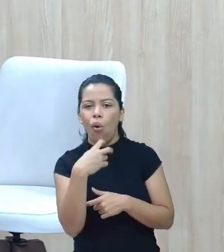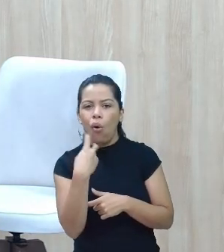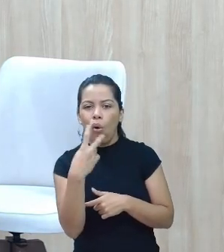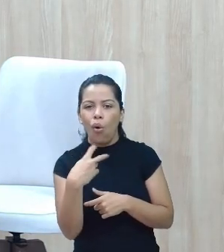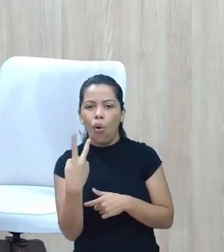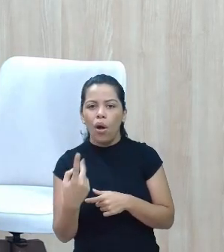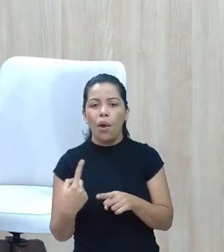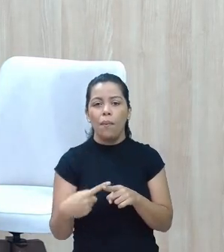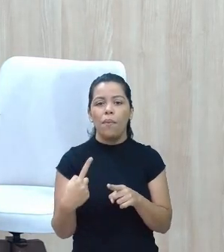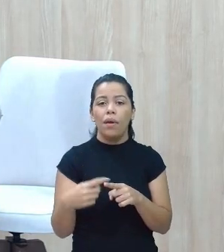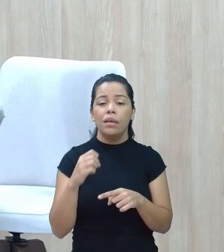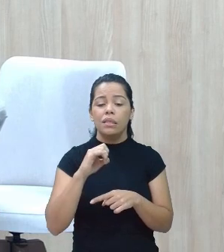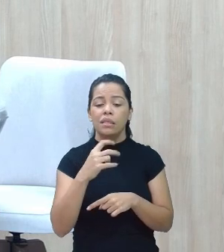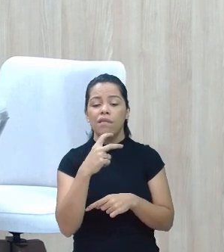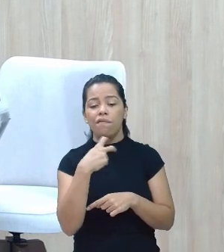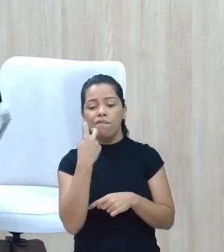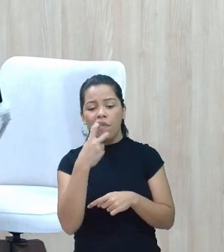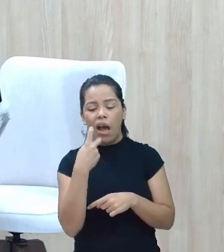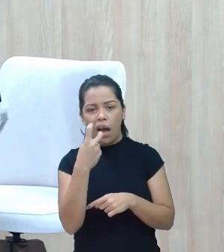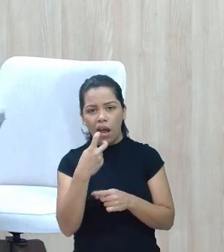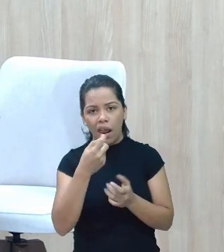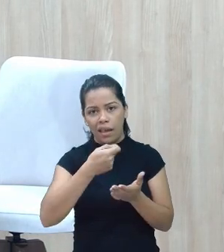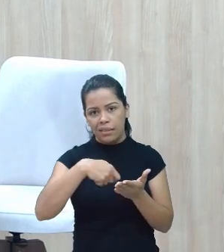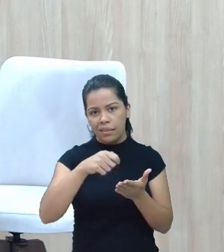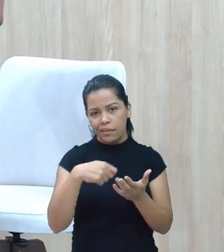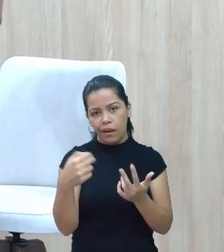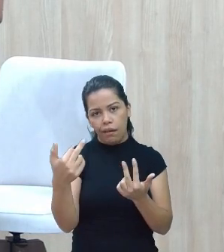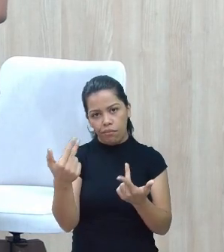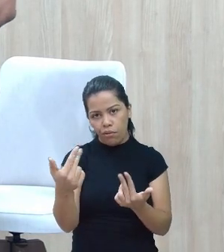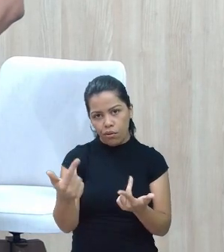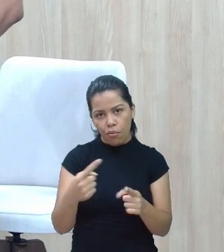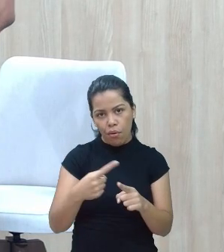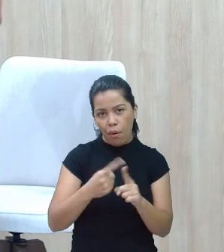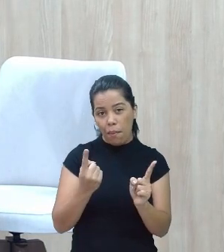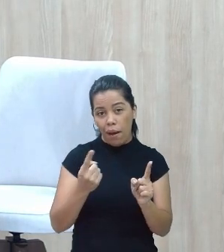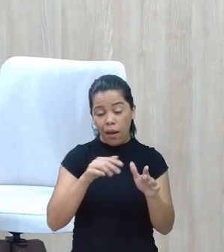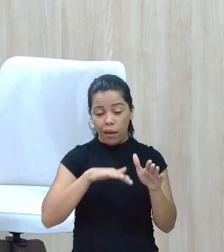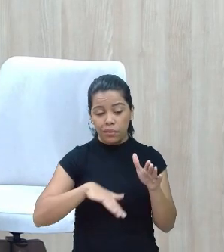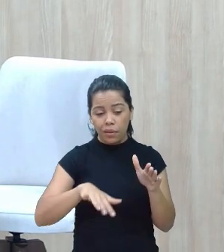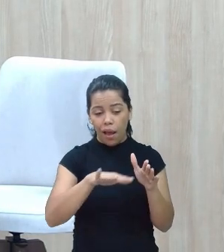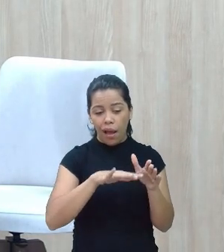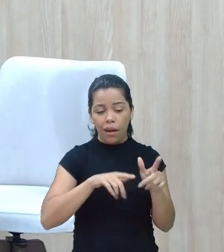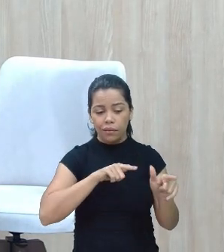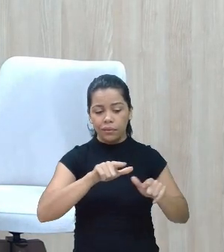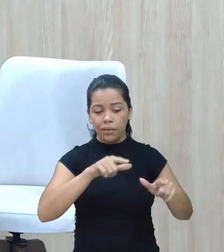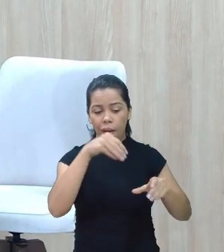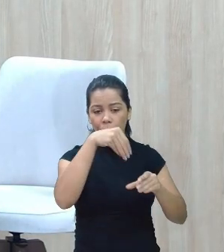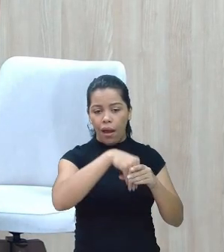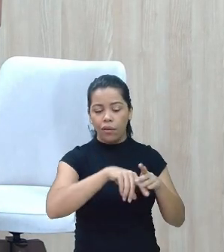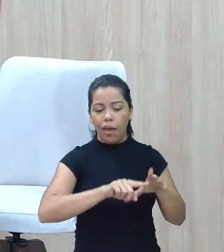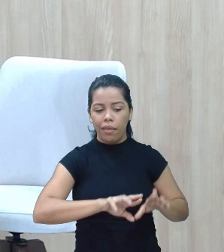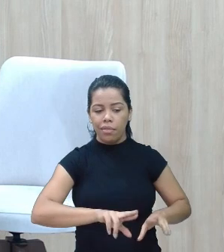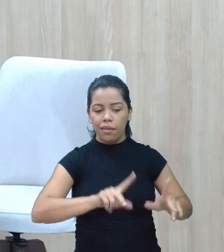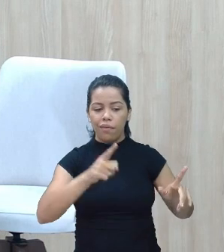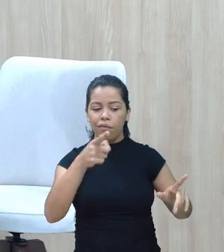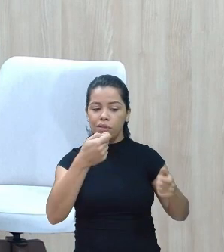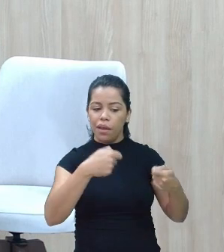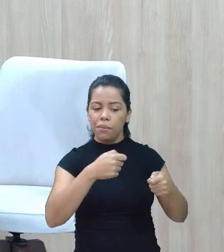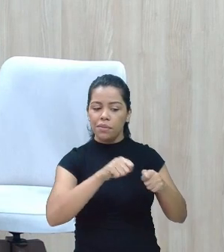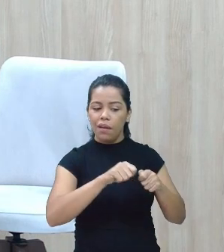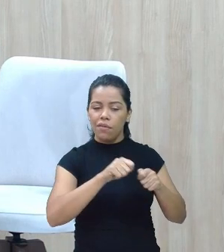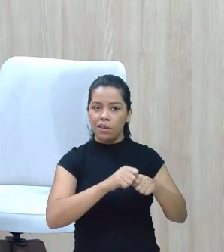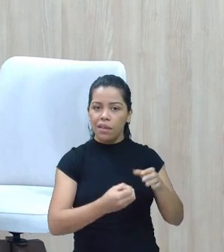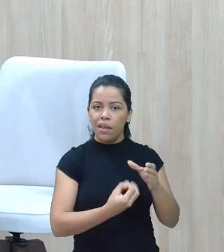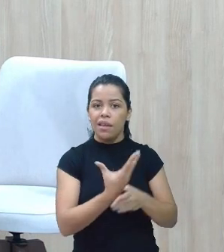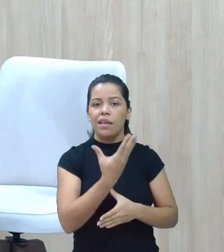escreve propositadamente. Beleza. Só que no ambiente de trabalho a coisa é diferente. No ambiente de trabalho você precisa produzir